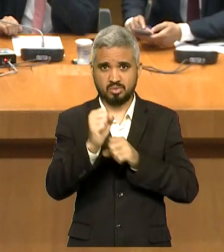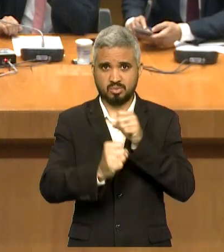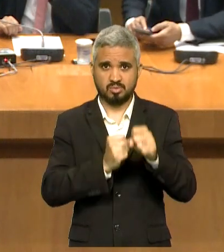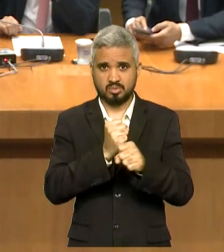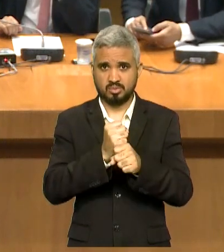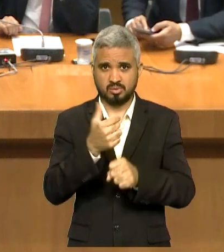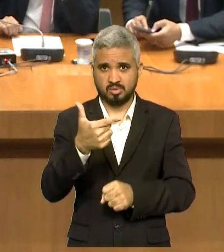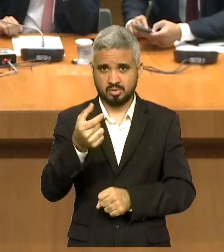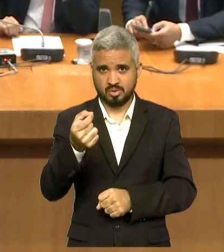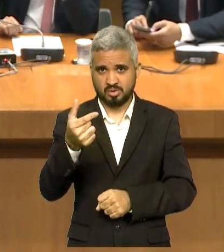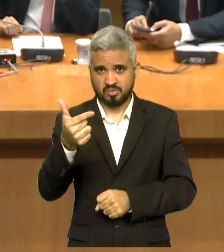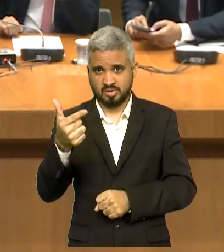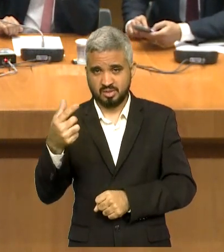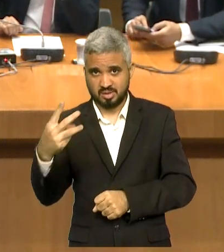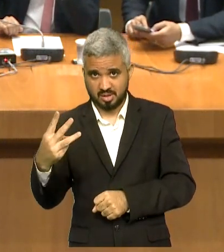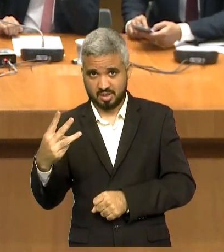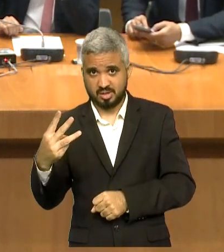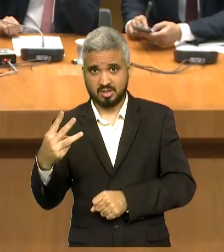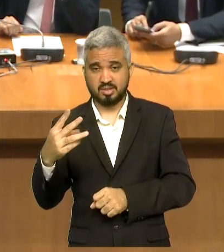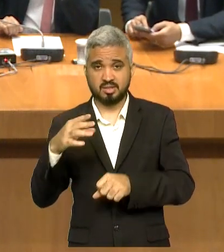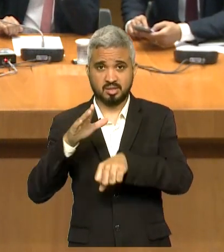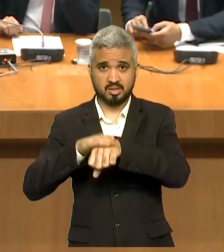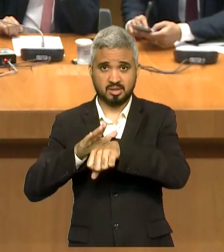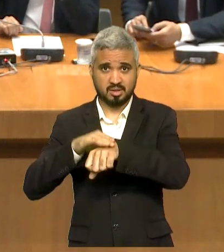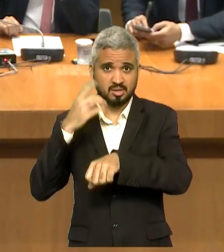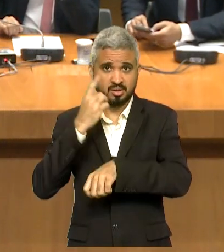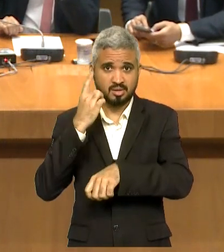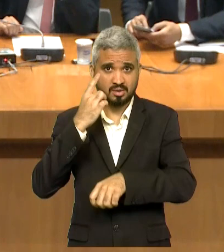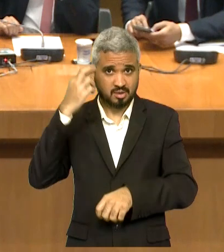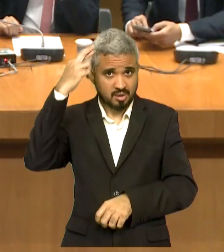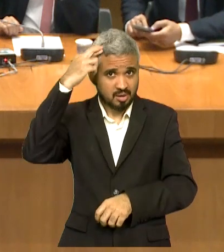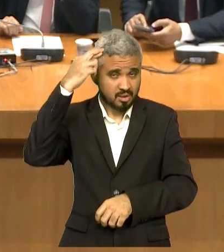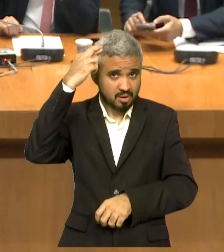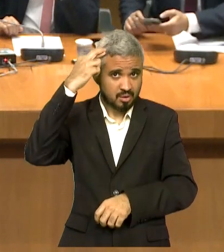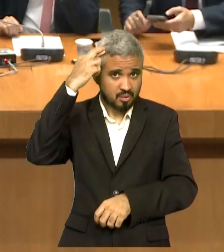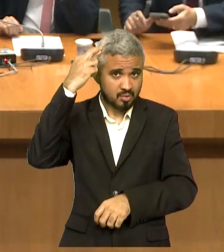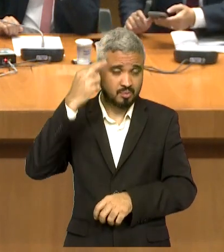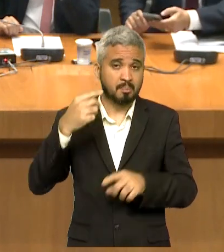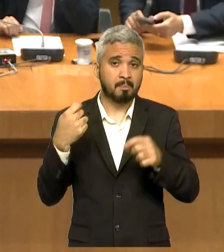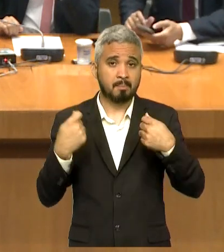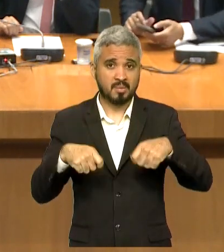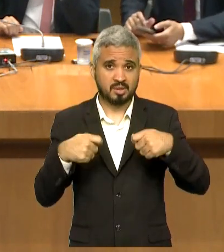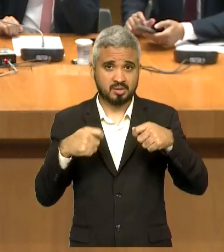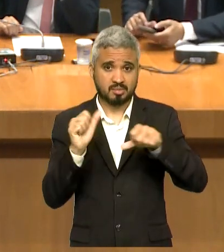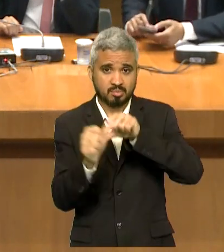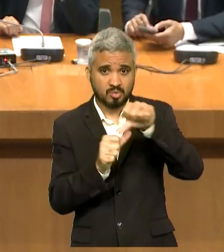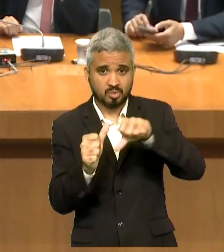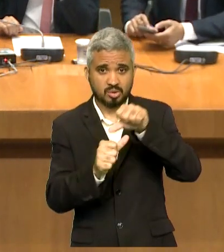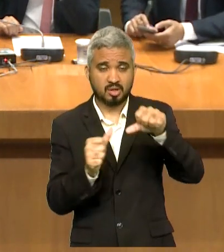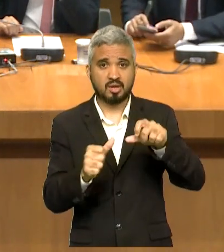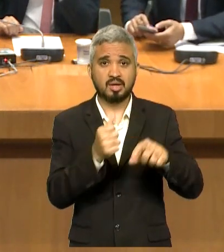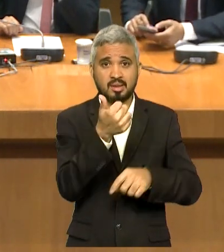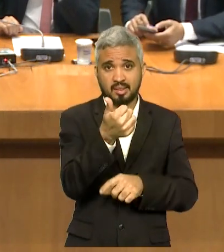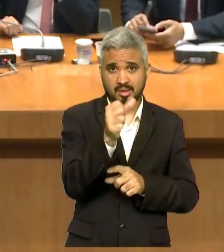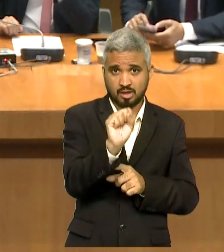018/2023, de autoria do deputado Rio do Amaral, que passe a constar requerimento número